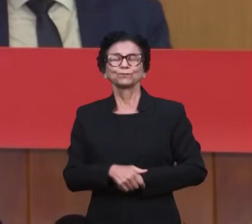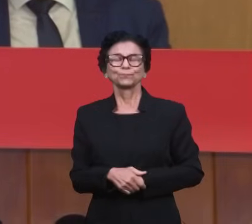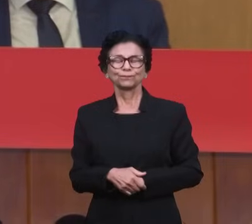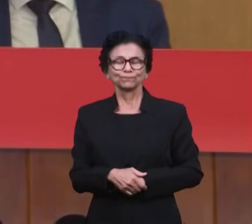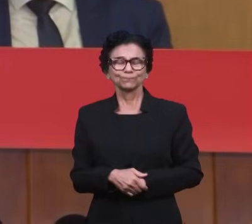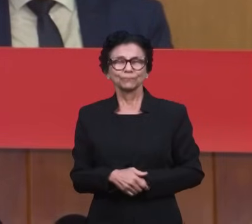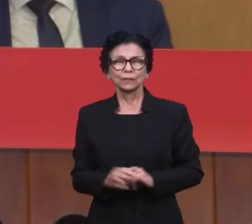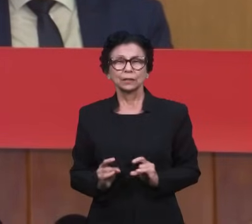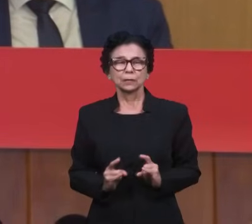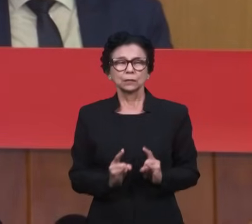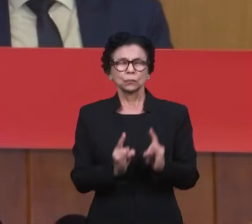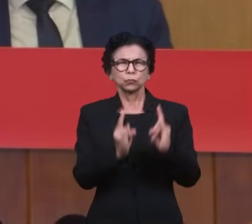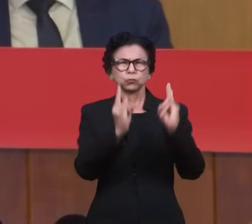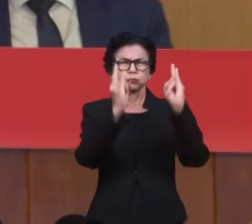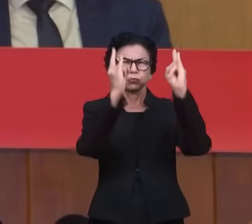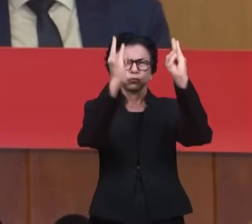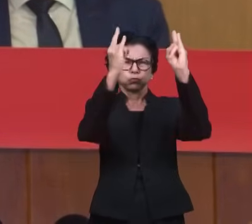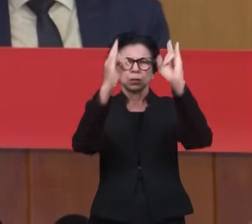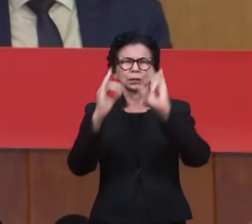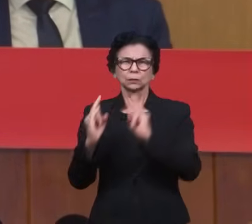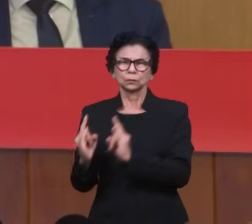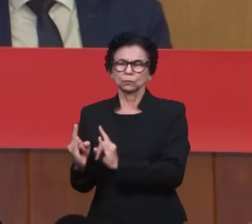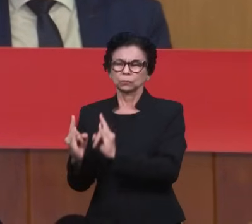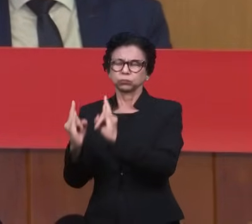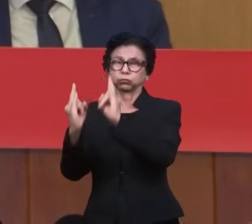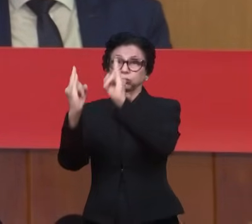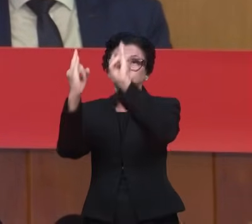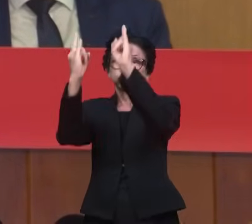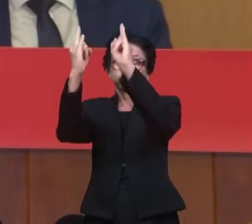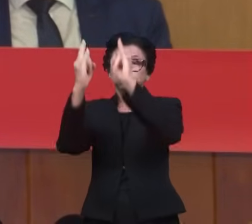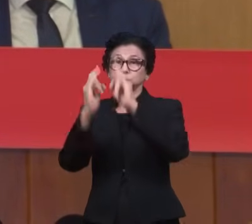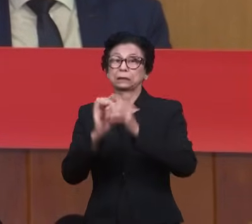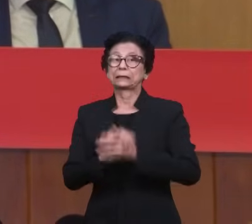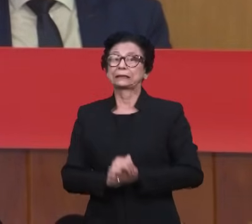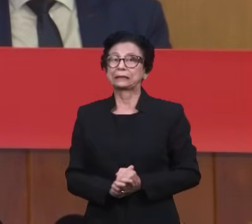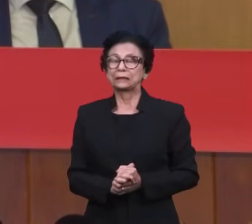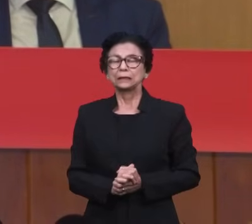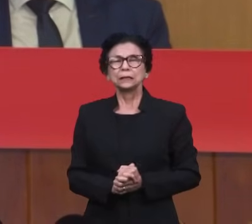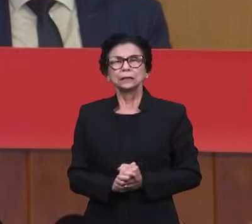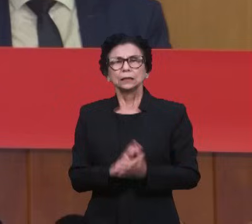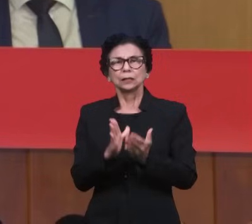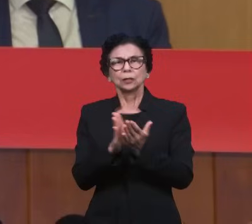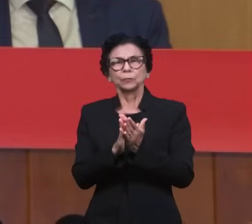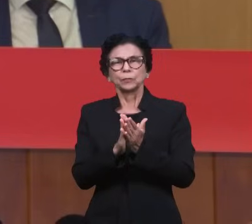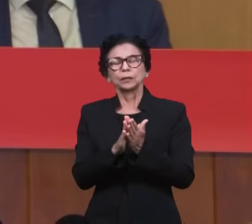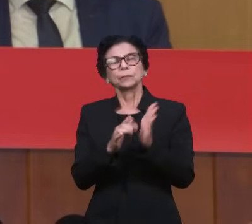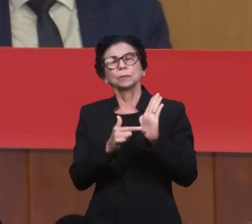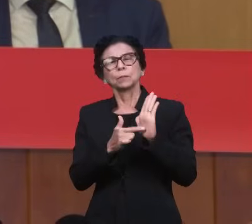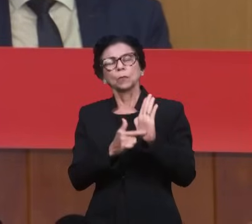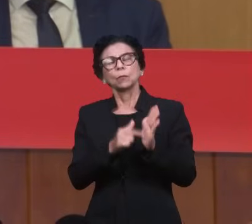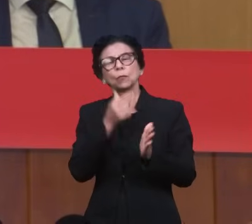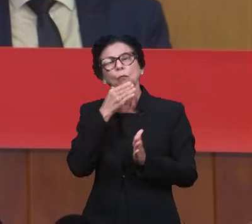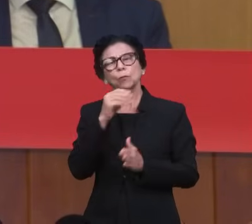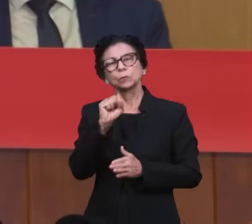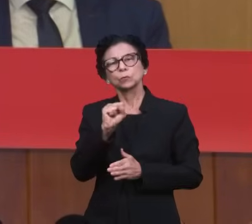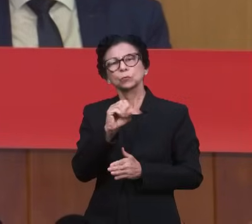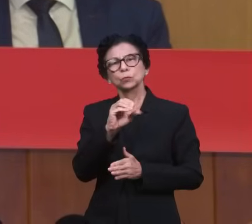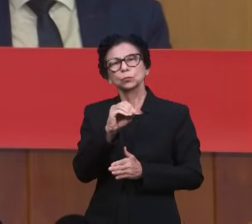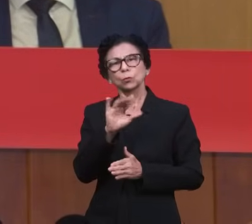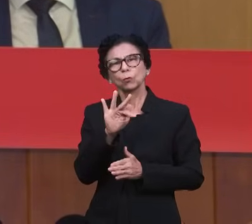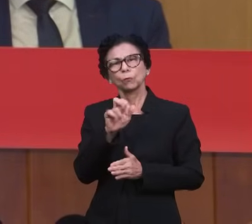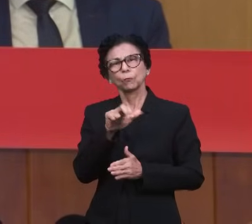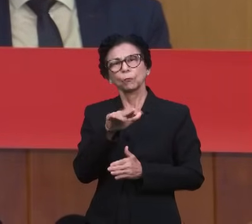Aquele dia, nos diz Sofonias, um profeta que viveu e profetizou por volta do